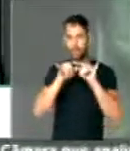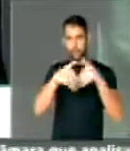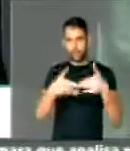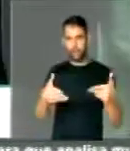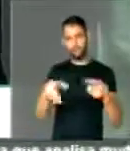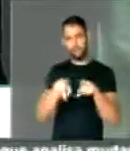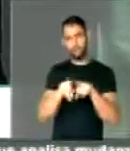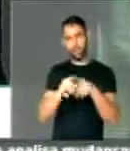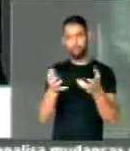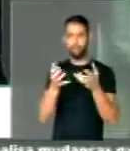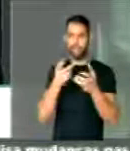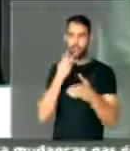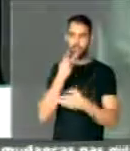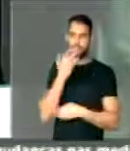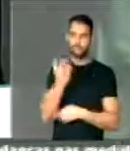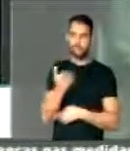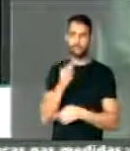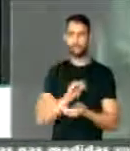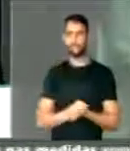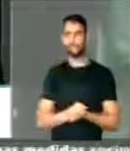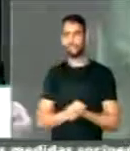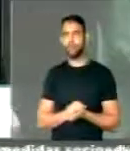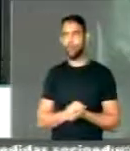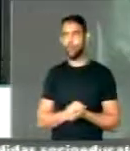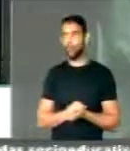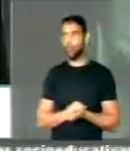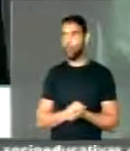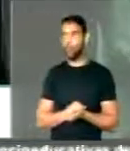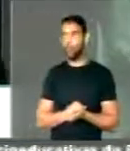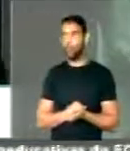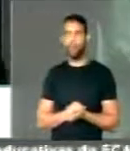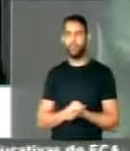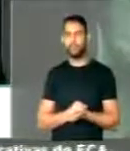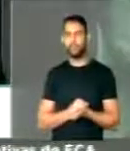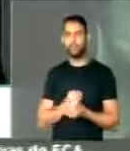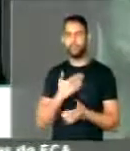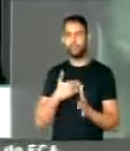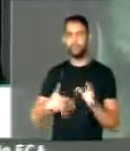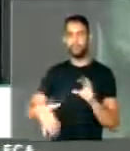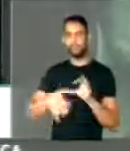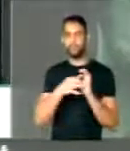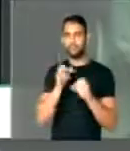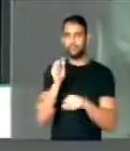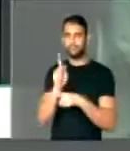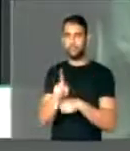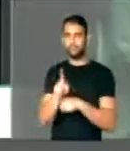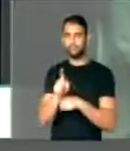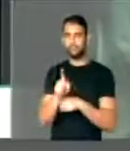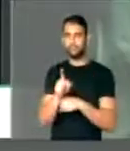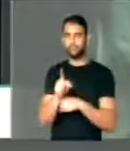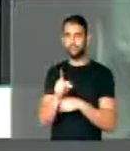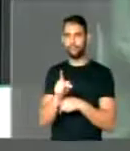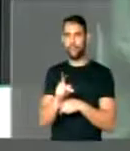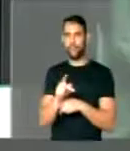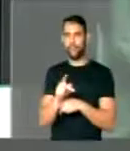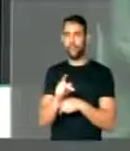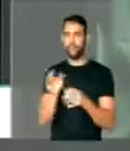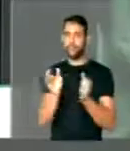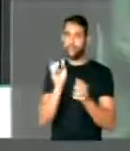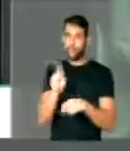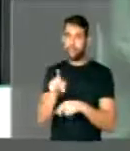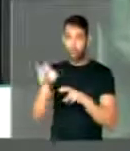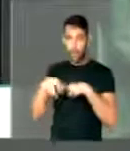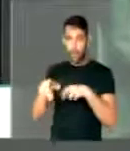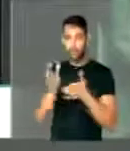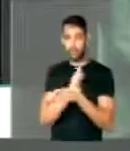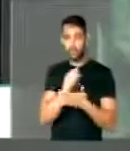finalmente também, queria dizer que a quase totalidade das aposentadorias rurais e do BPC